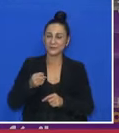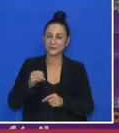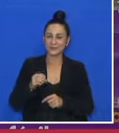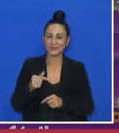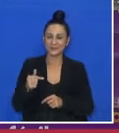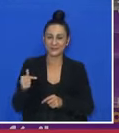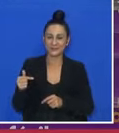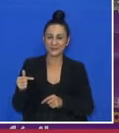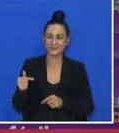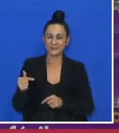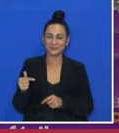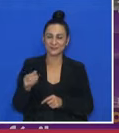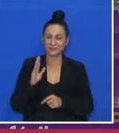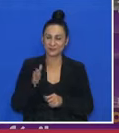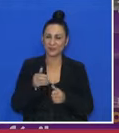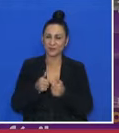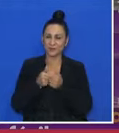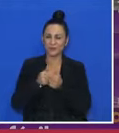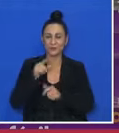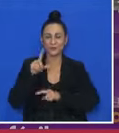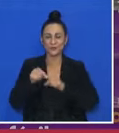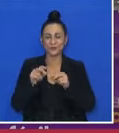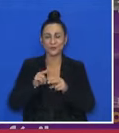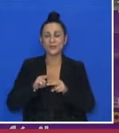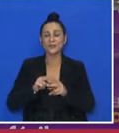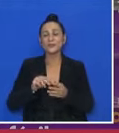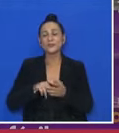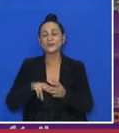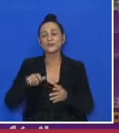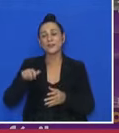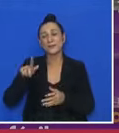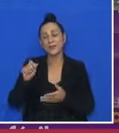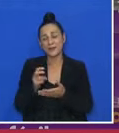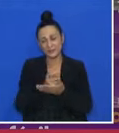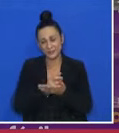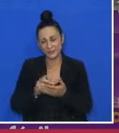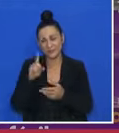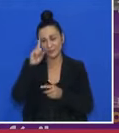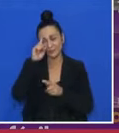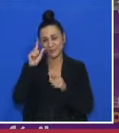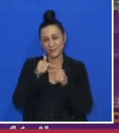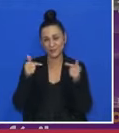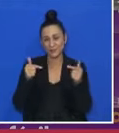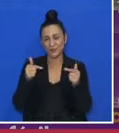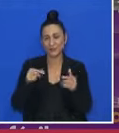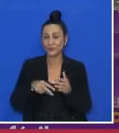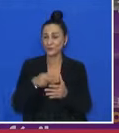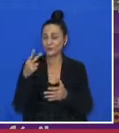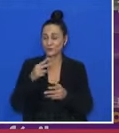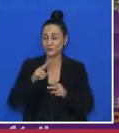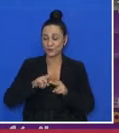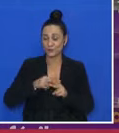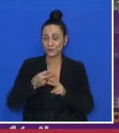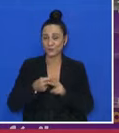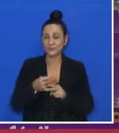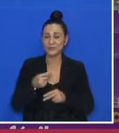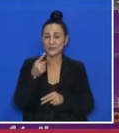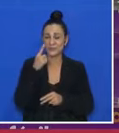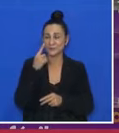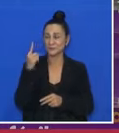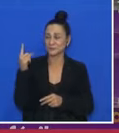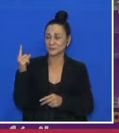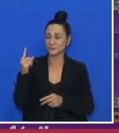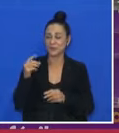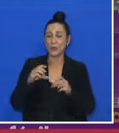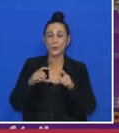07. Já acompanhamos os sorteios da Mega Sena, da Quina, do Dia de Sorte. Agora, o segundo sorteio da dupla cena. Bola